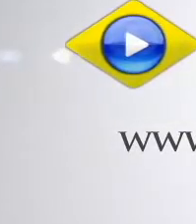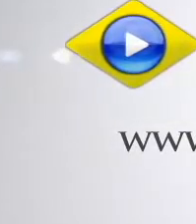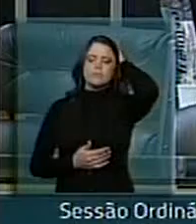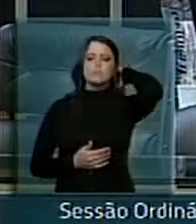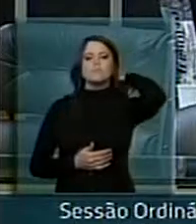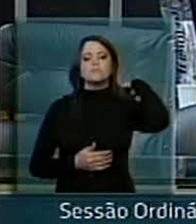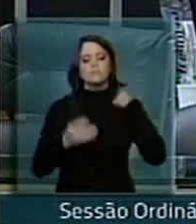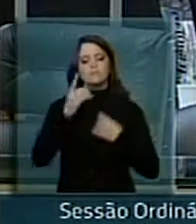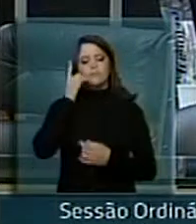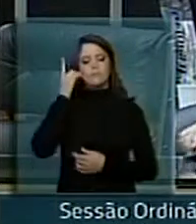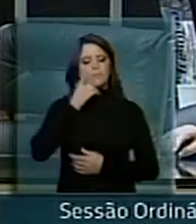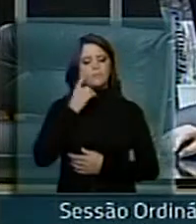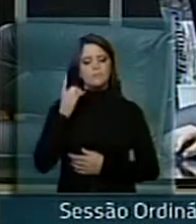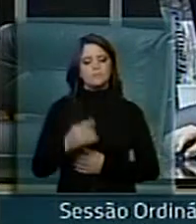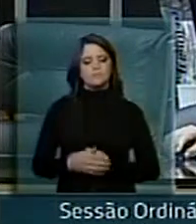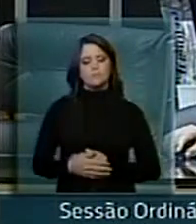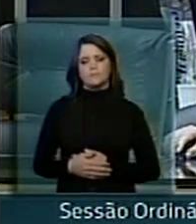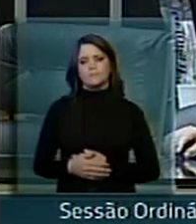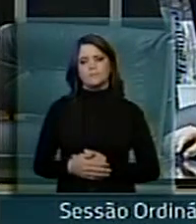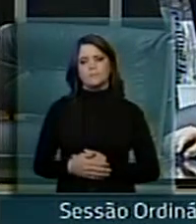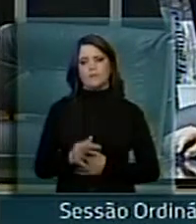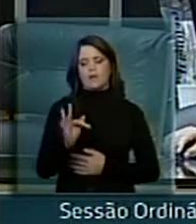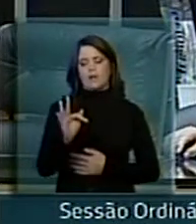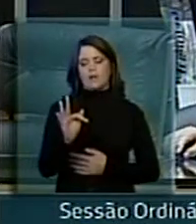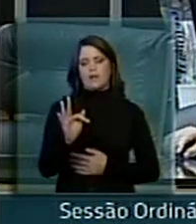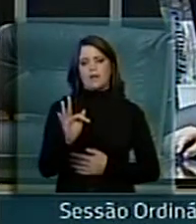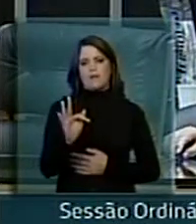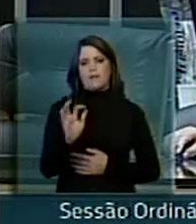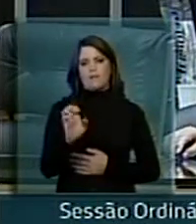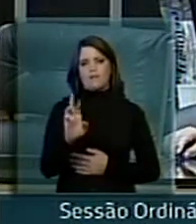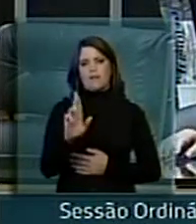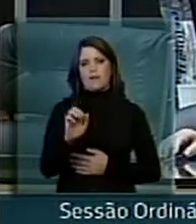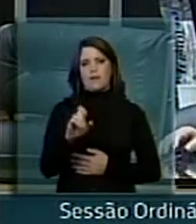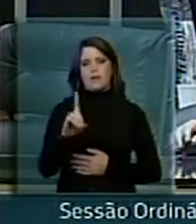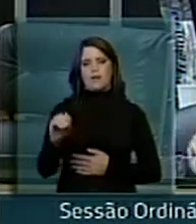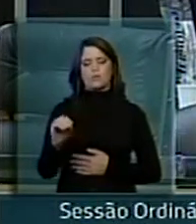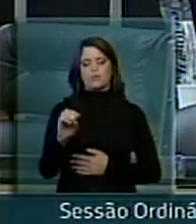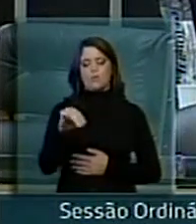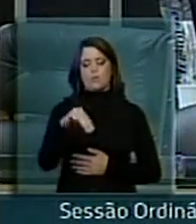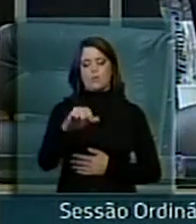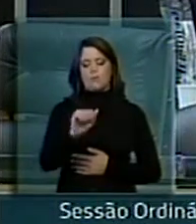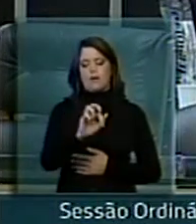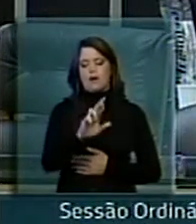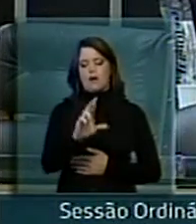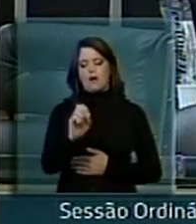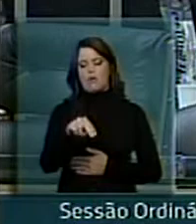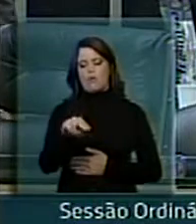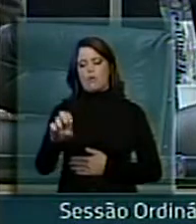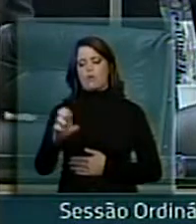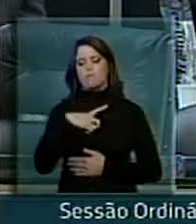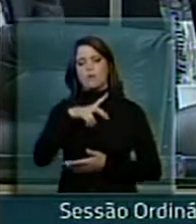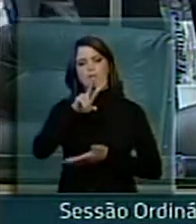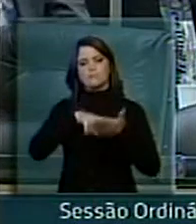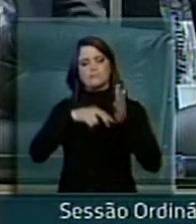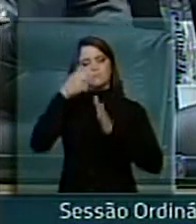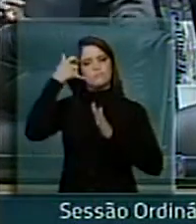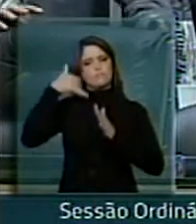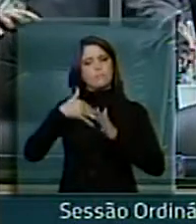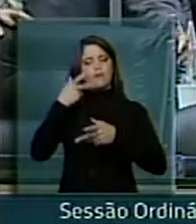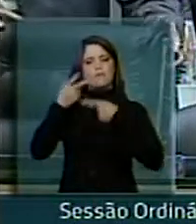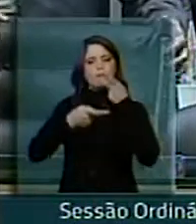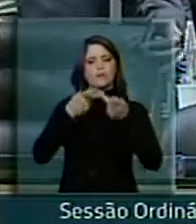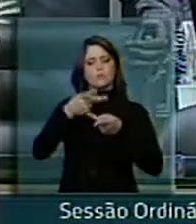O deputado Fernando Marrone, para dar como lido o seu pronunciamento,